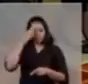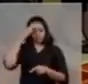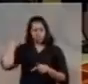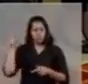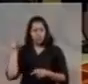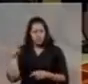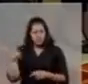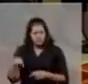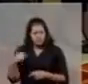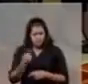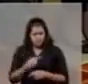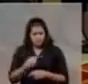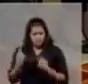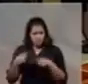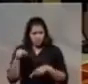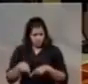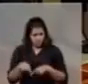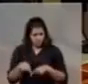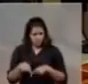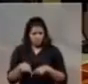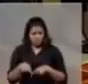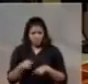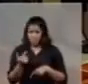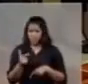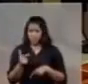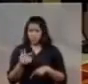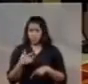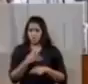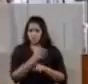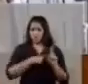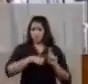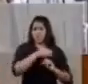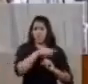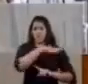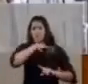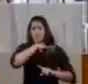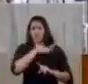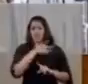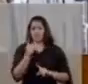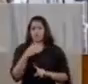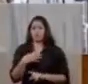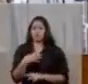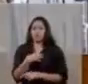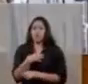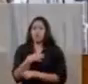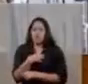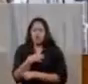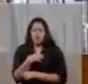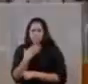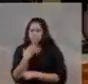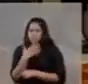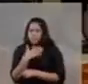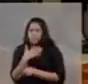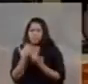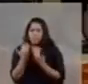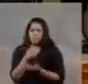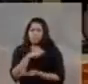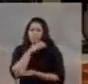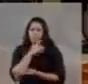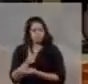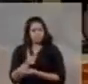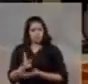tratando disso aqui. Não há comoção social em relação a abate halal, não há